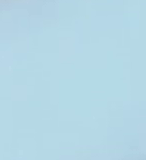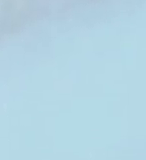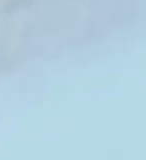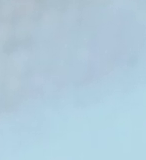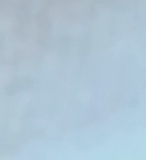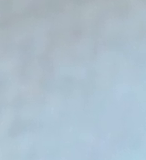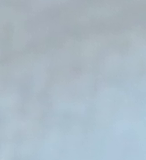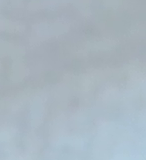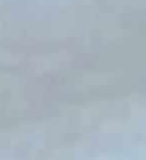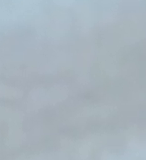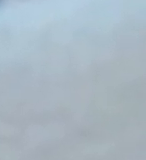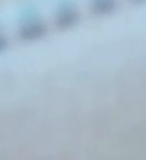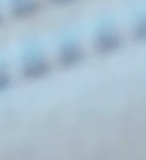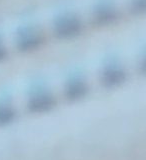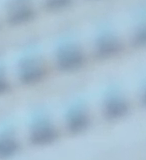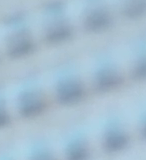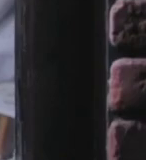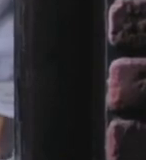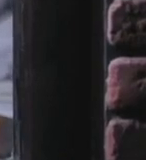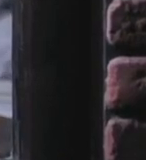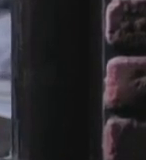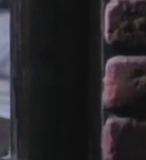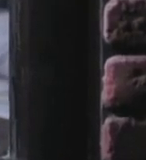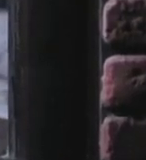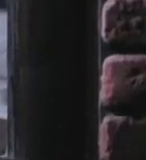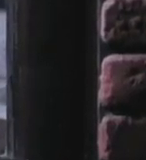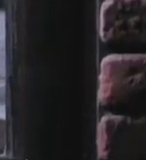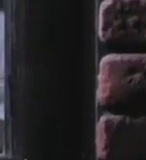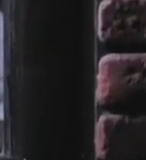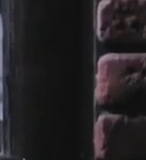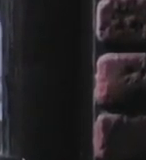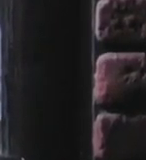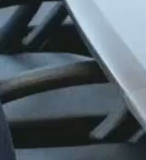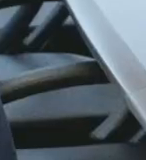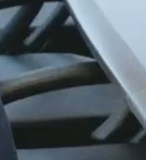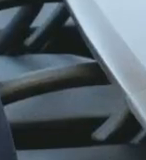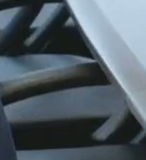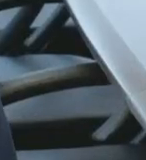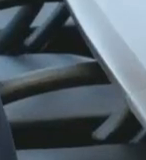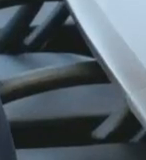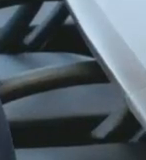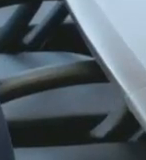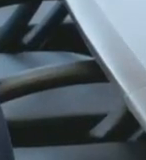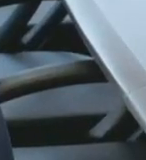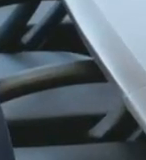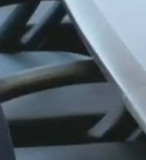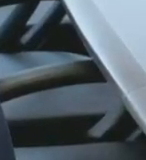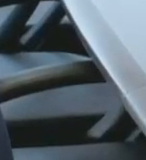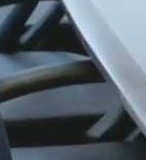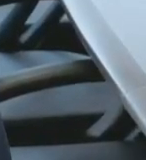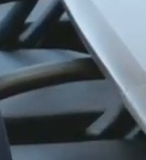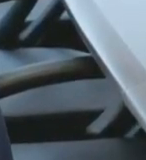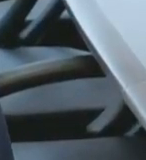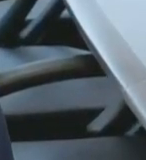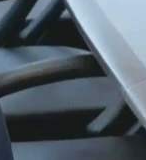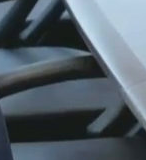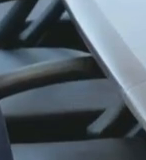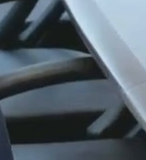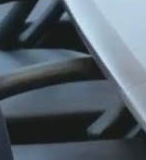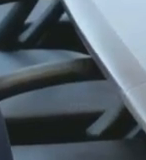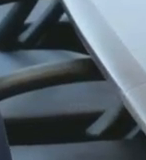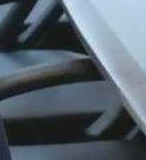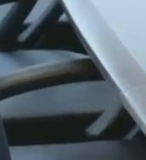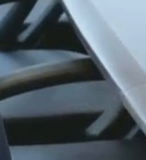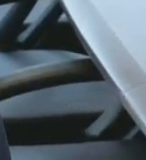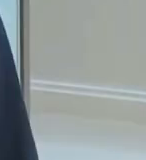e auxiliar nos momentos decisivos do setor. O setor econômico da saúde em Santa Catarina, que são os hospitais, clínicas